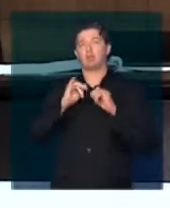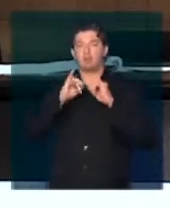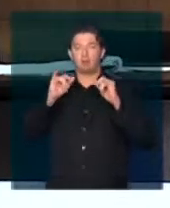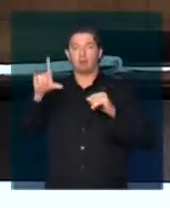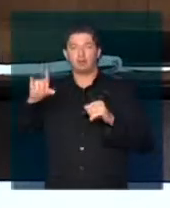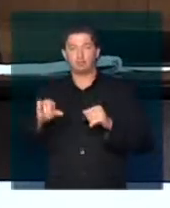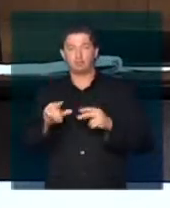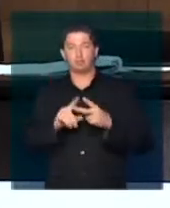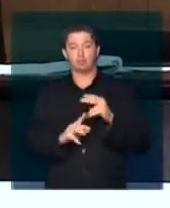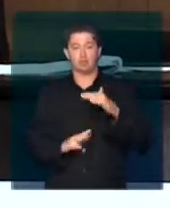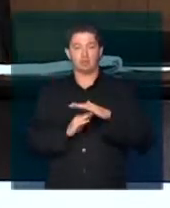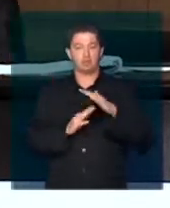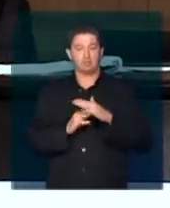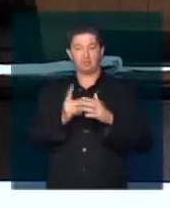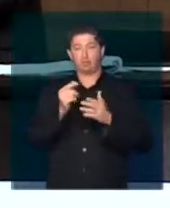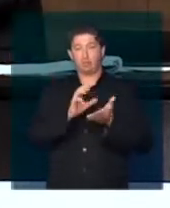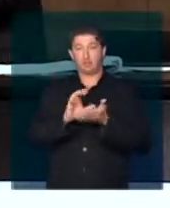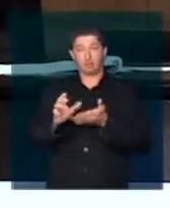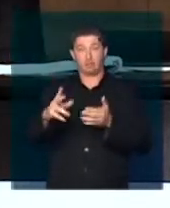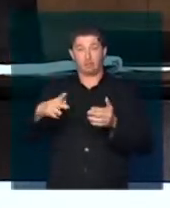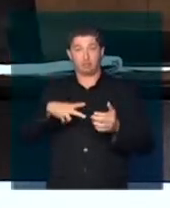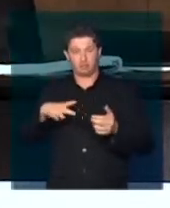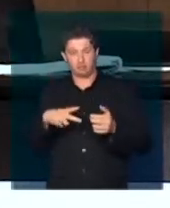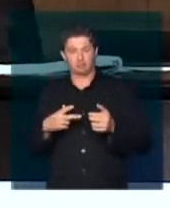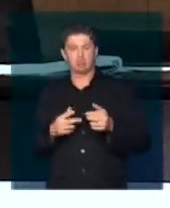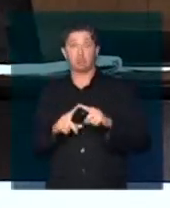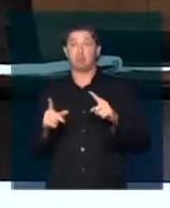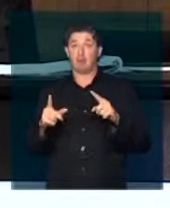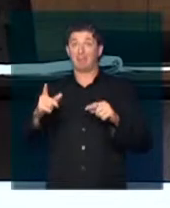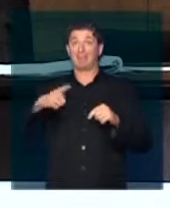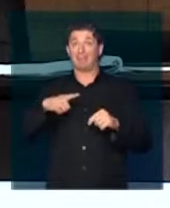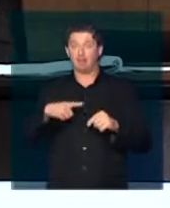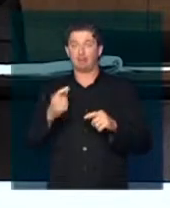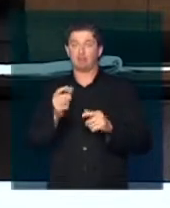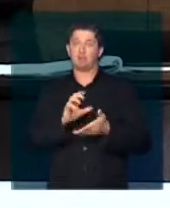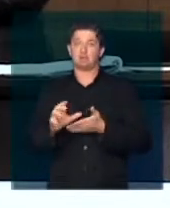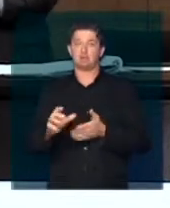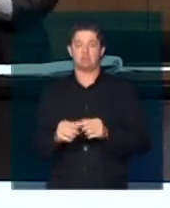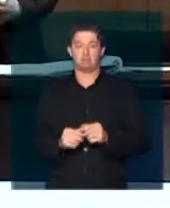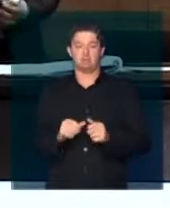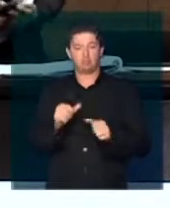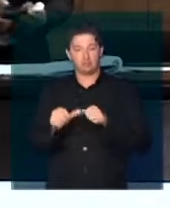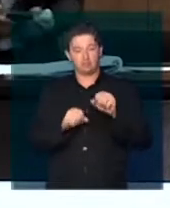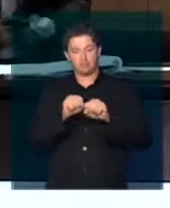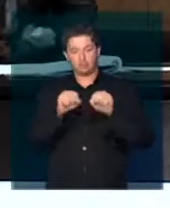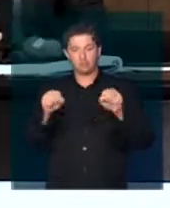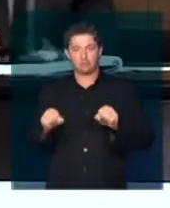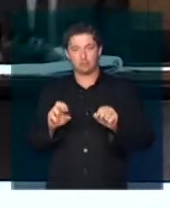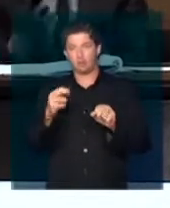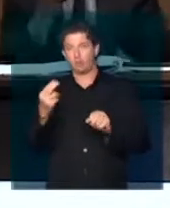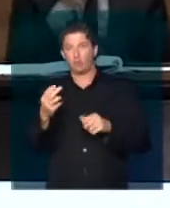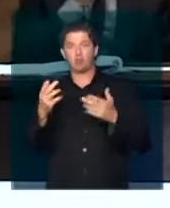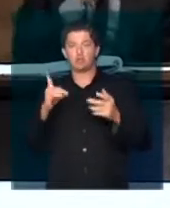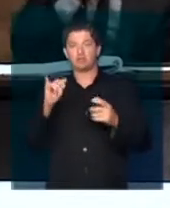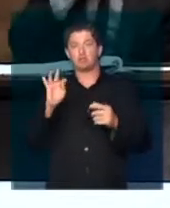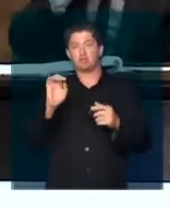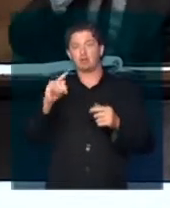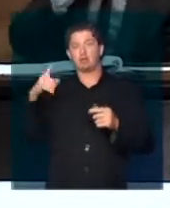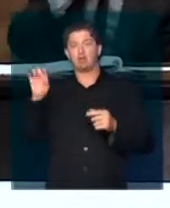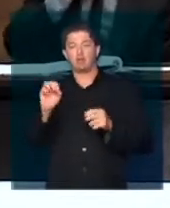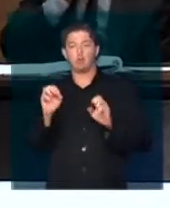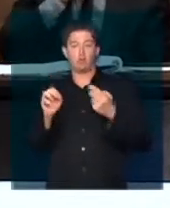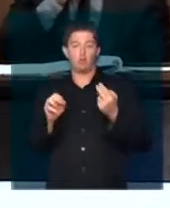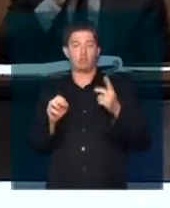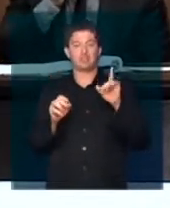a limitação do financiamento privado, mas com financiamento privado, uma mudança do sistema, ou vai ser o distritão, ou vai